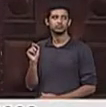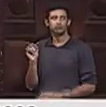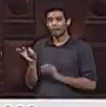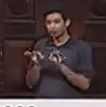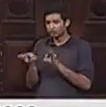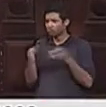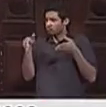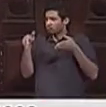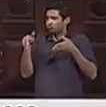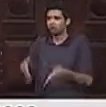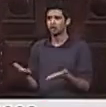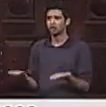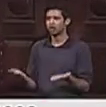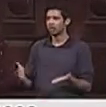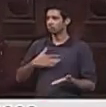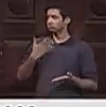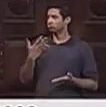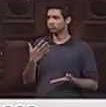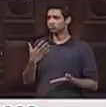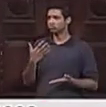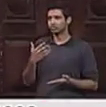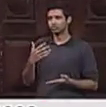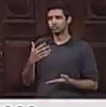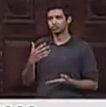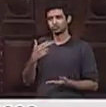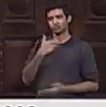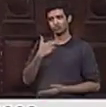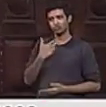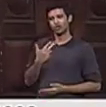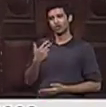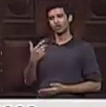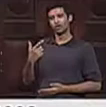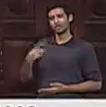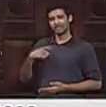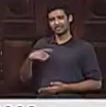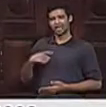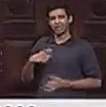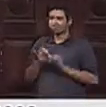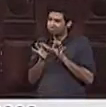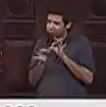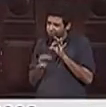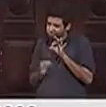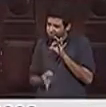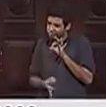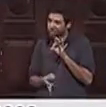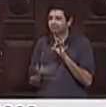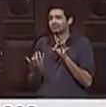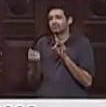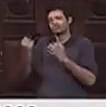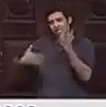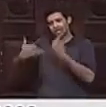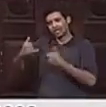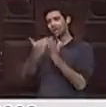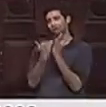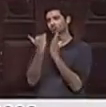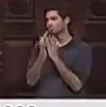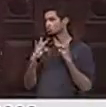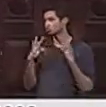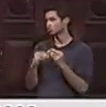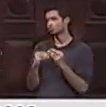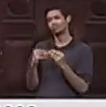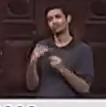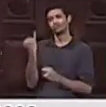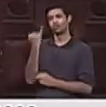assim, chegando, não é? São projetos complexos, não podem chegar chegando. É preciso que a gente tenha um